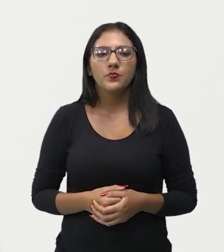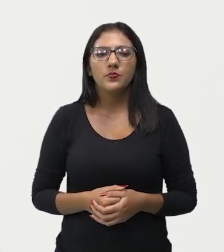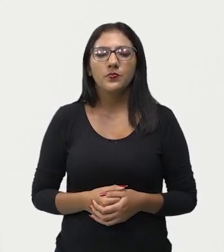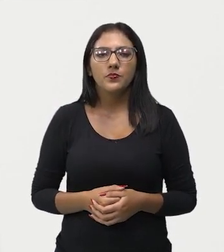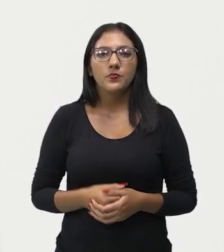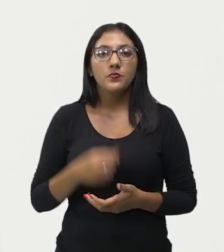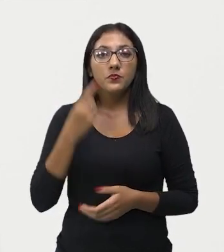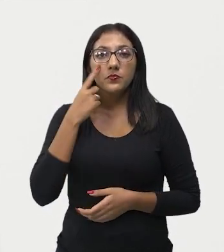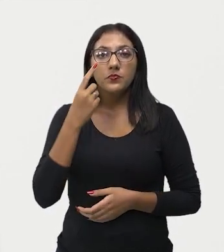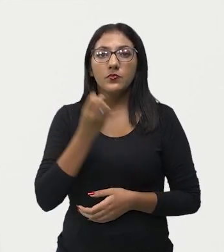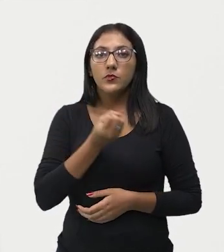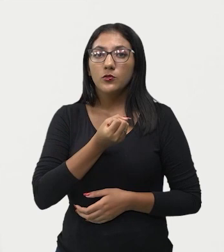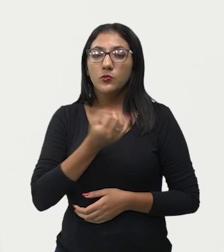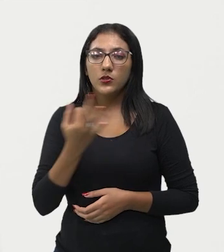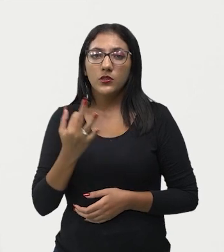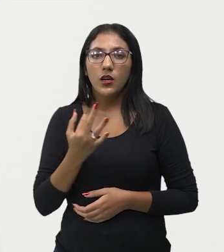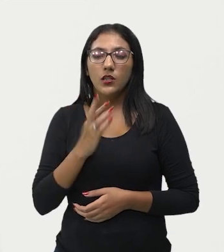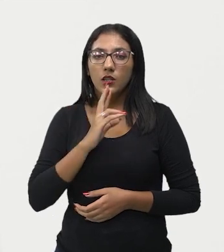1,